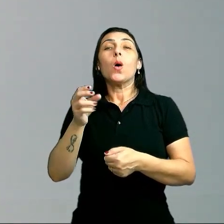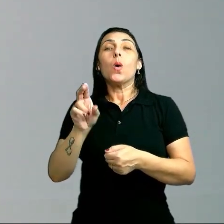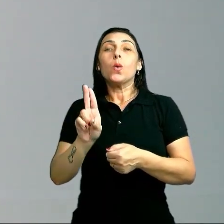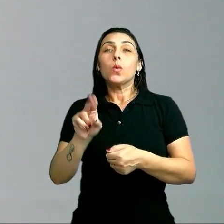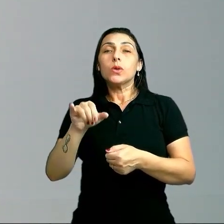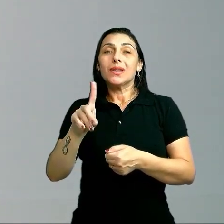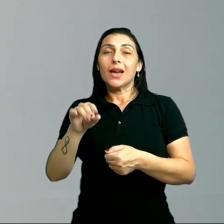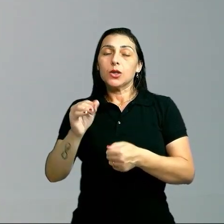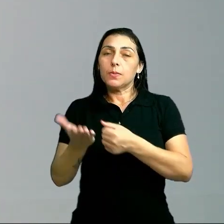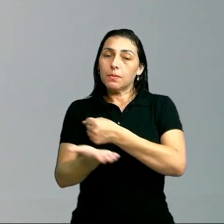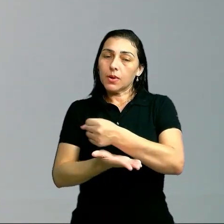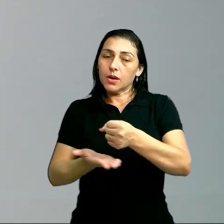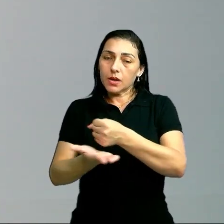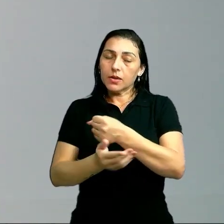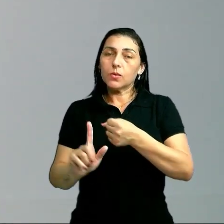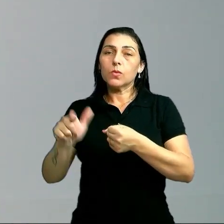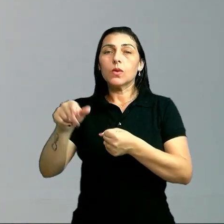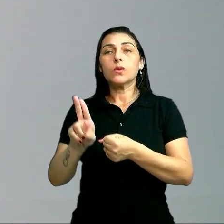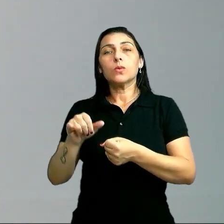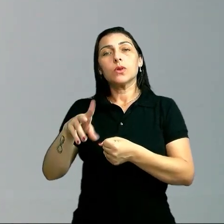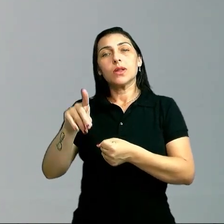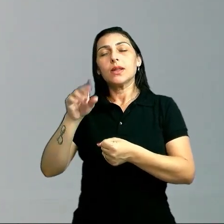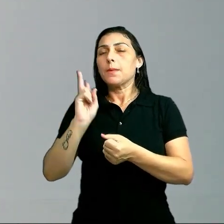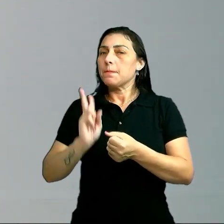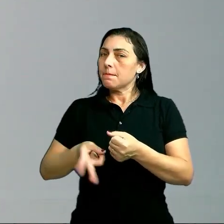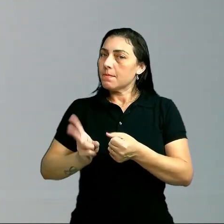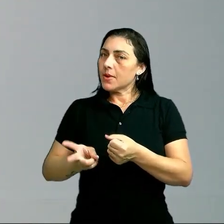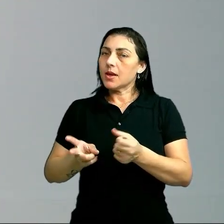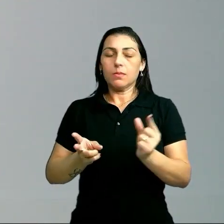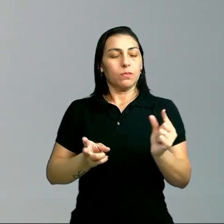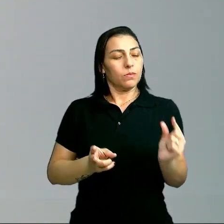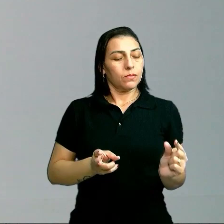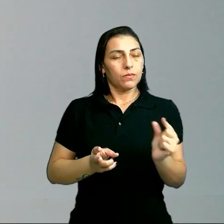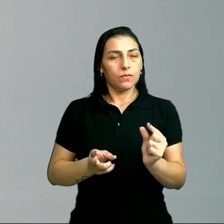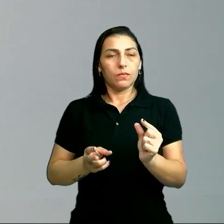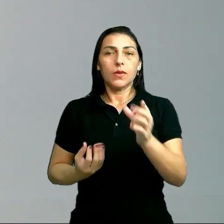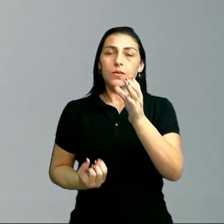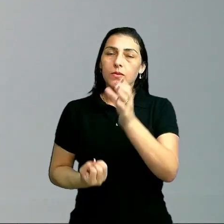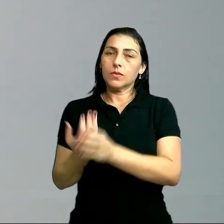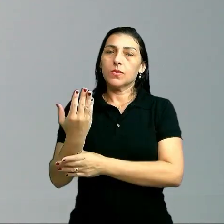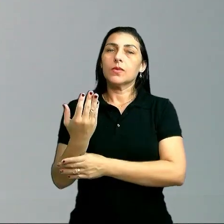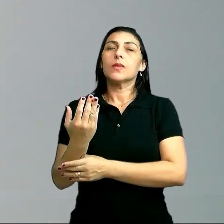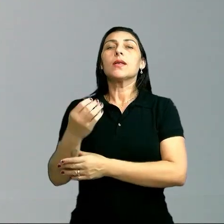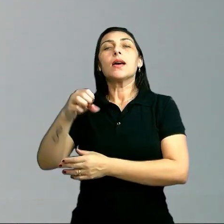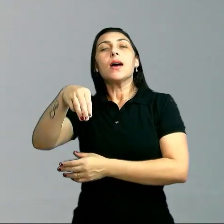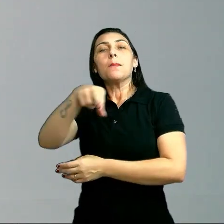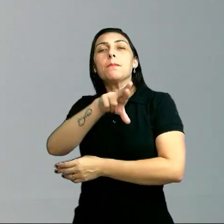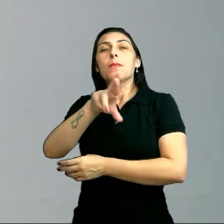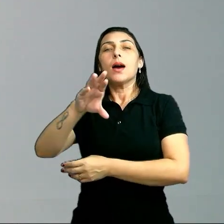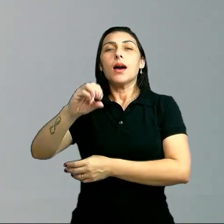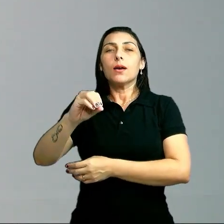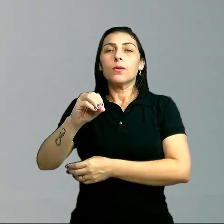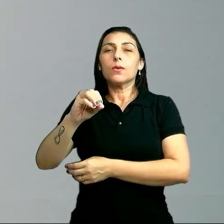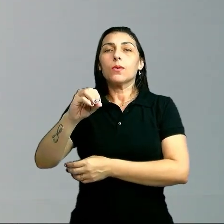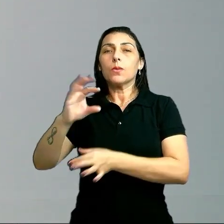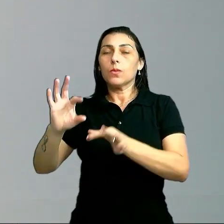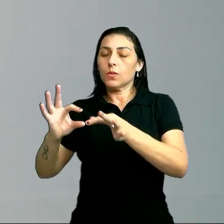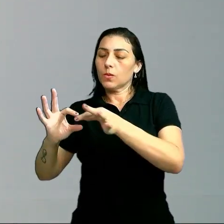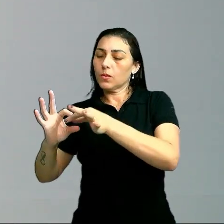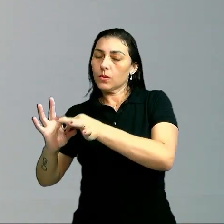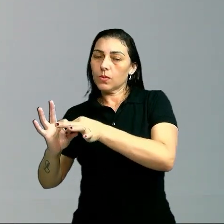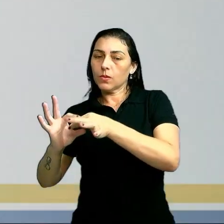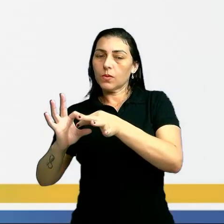básica, com outra unidade básica da mesma, tem que ser a mesma, vai dar origem à macromolécula, polímeros, tá? Então não tem